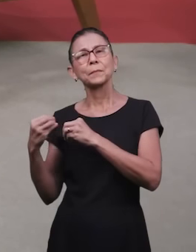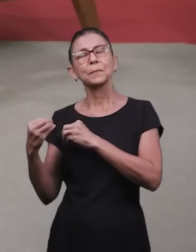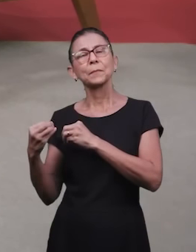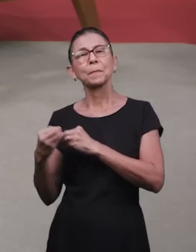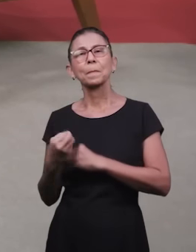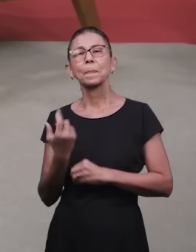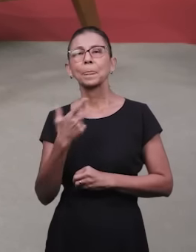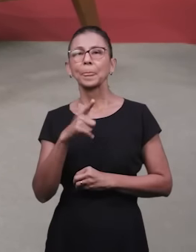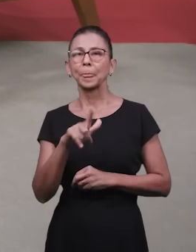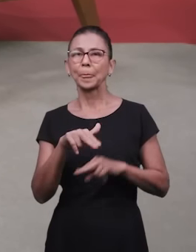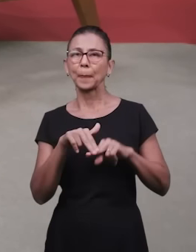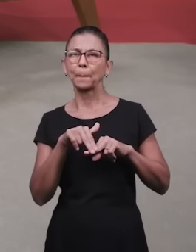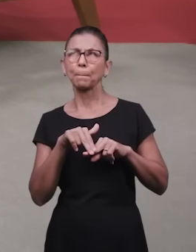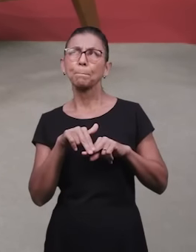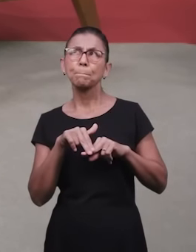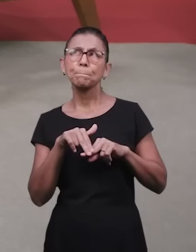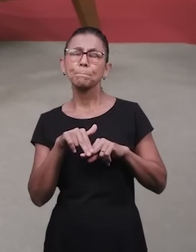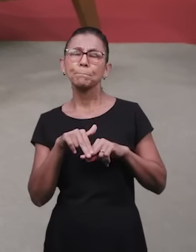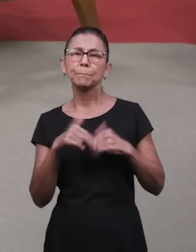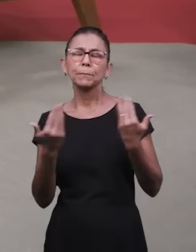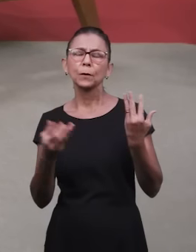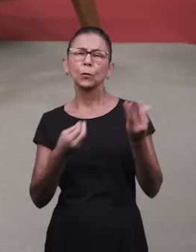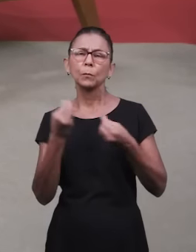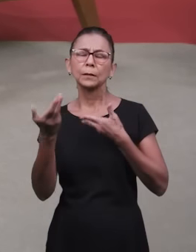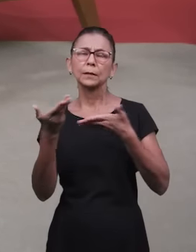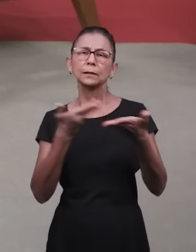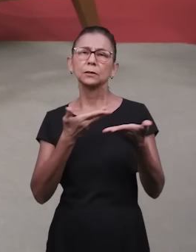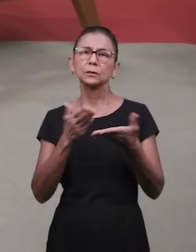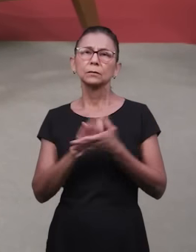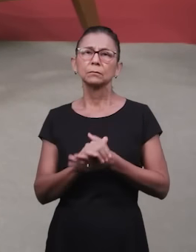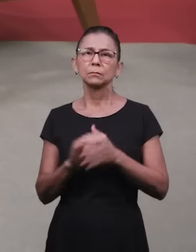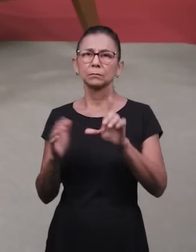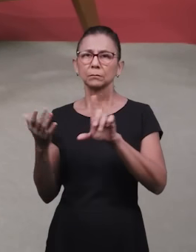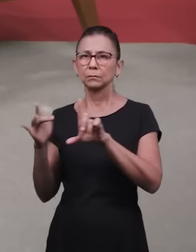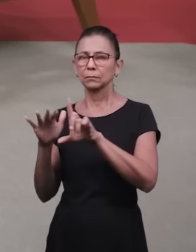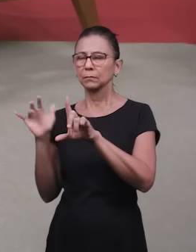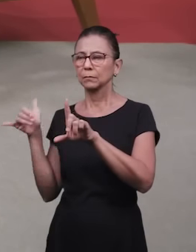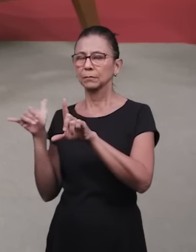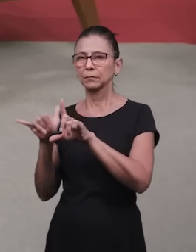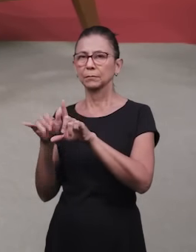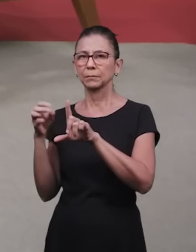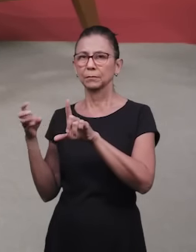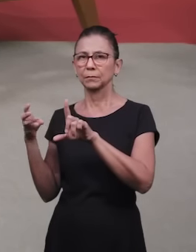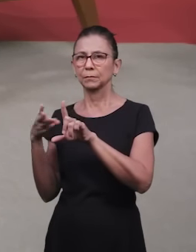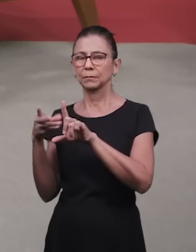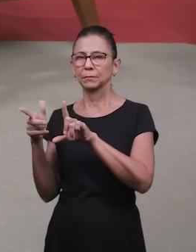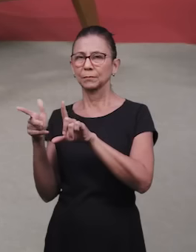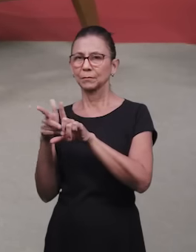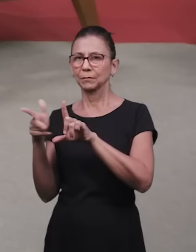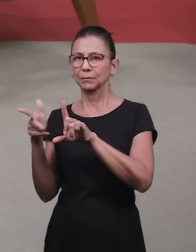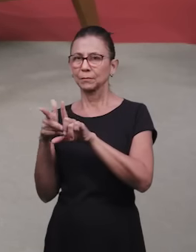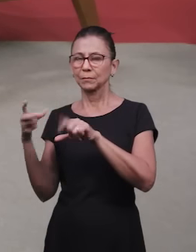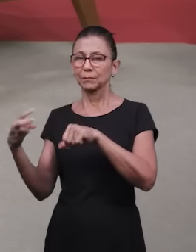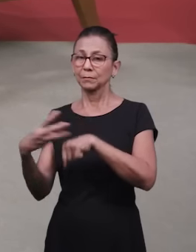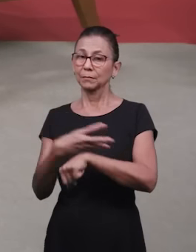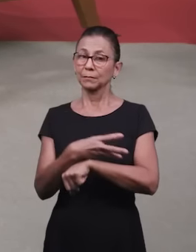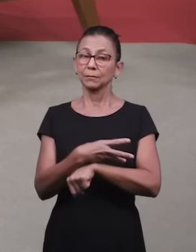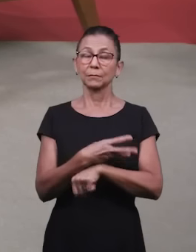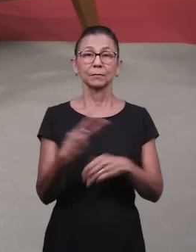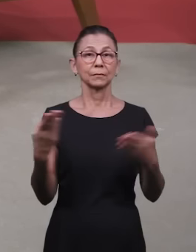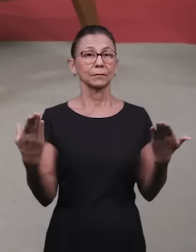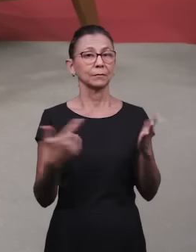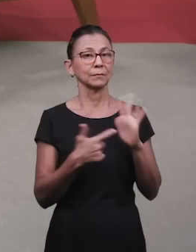você interagir de uma outra forma. Como? Ao você apontar a câmera do seu celular para ele, você vai ser redirecionado para o WhatsApp mais uma vez, mas agora